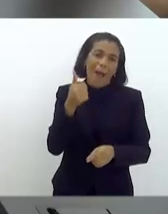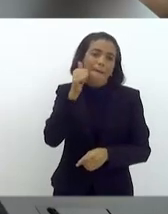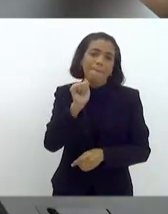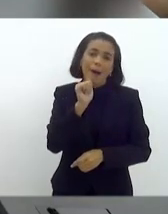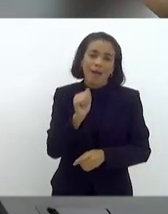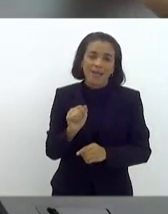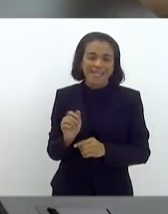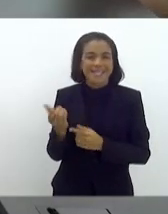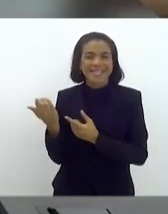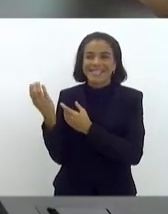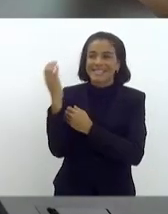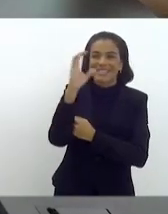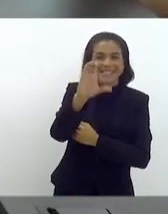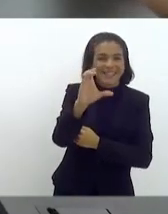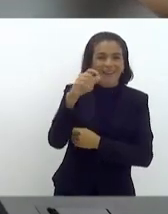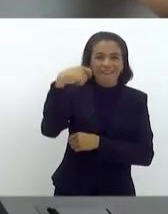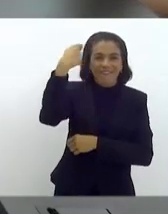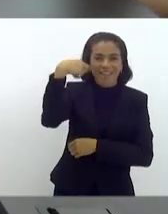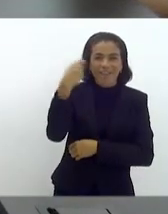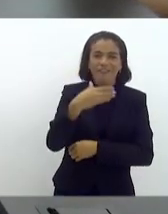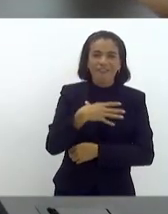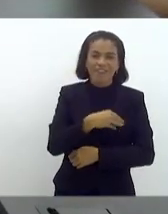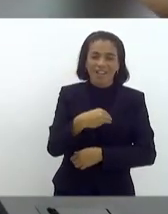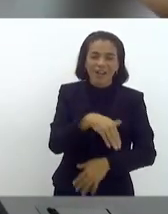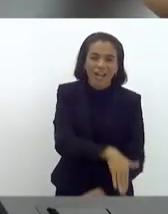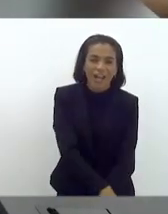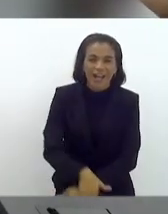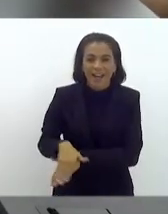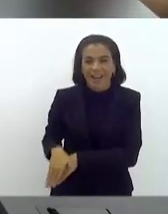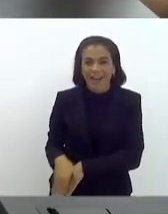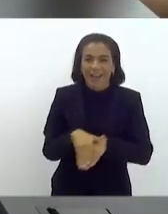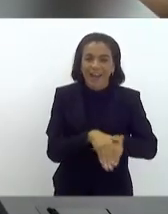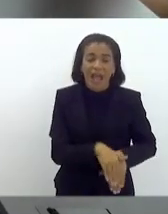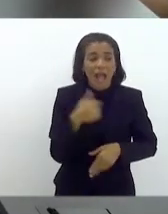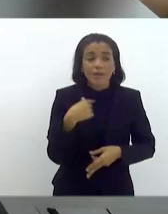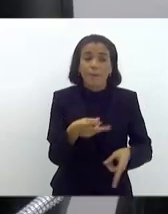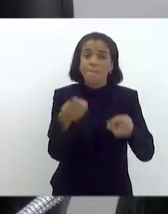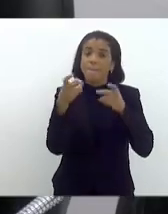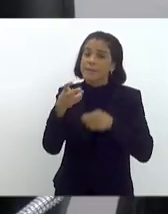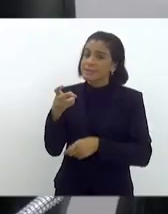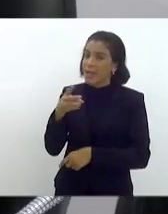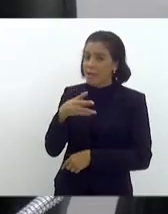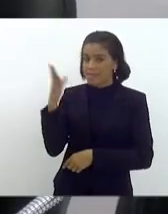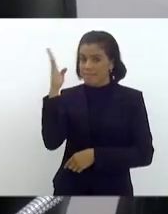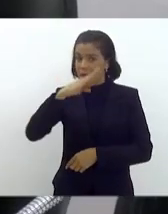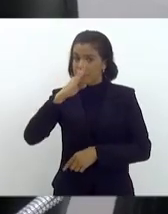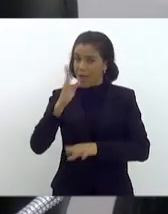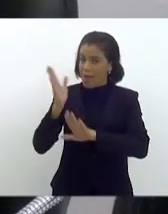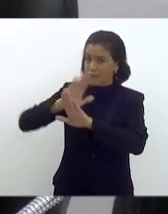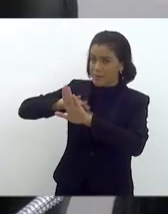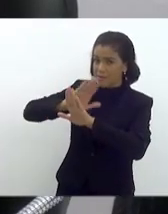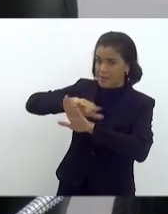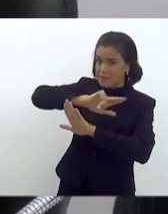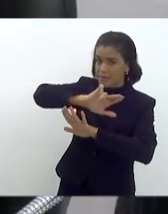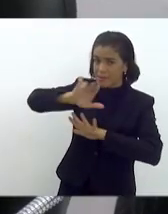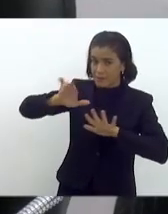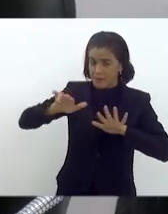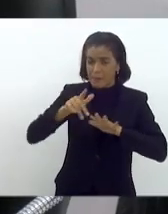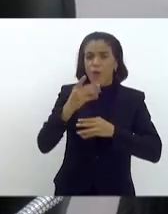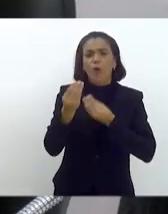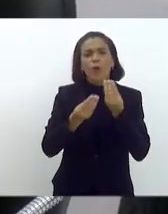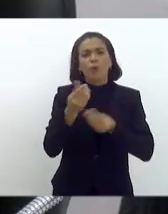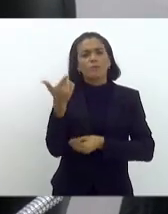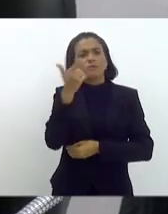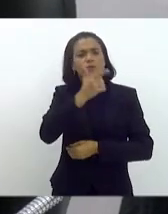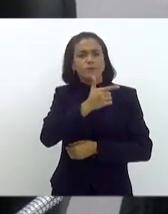acha que é fofo mas ela não vê a maldade de um cara que ele nasceu ruim então o que que a senhora acha como que a senhora acha que a gente